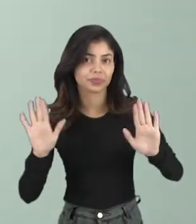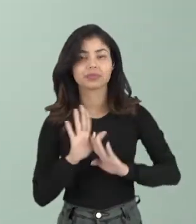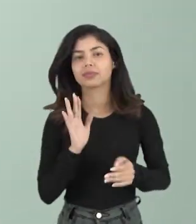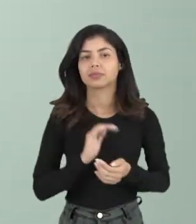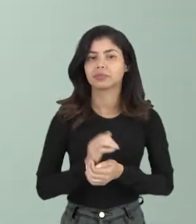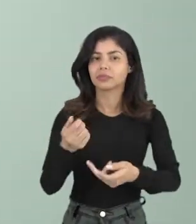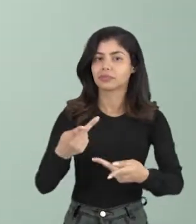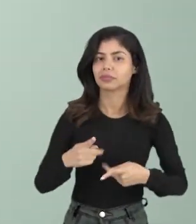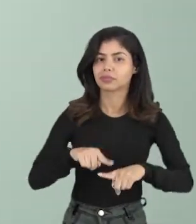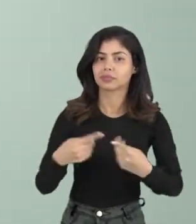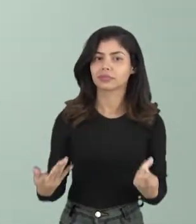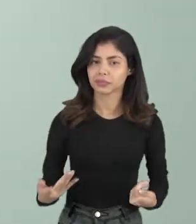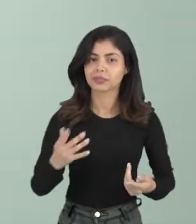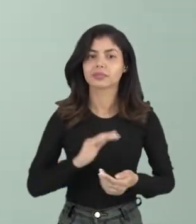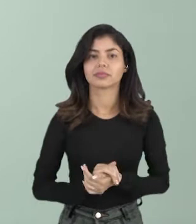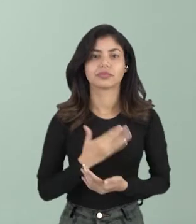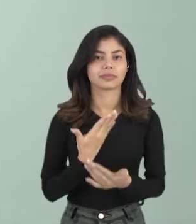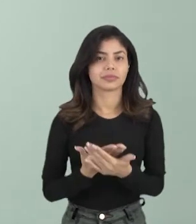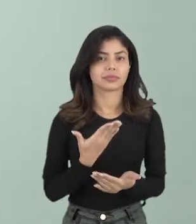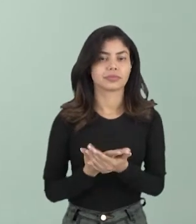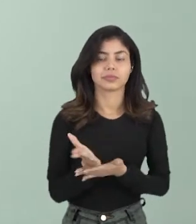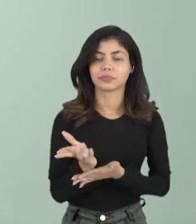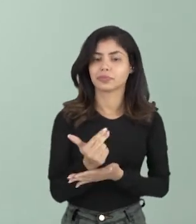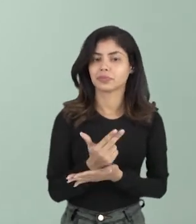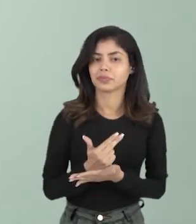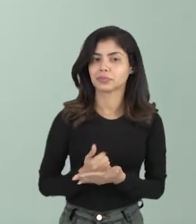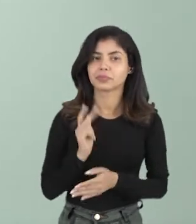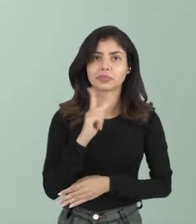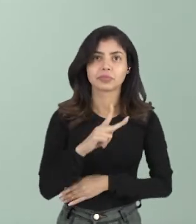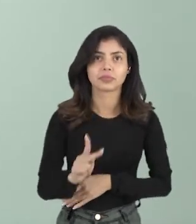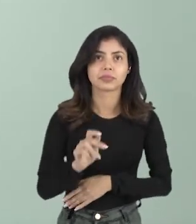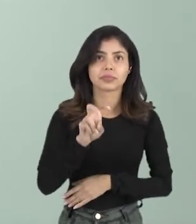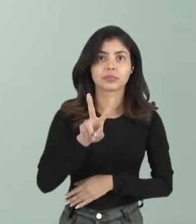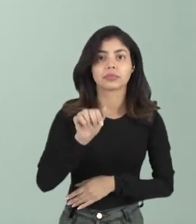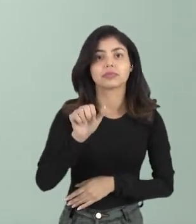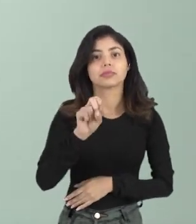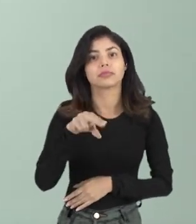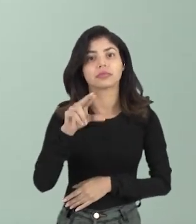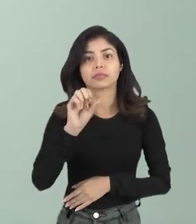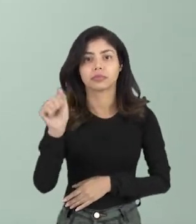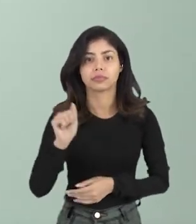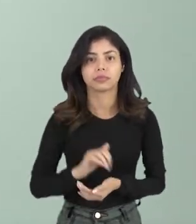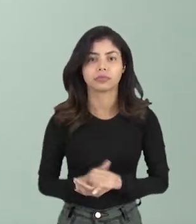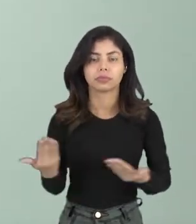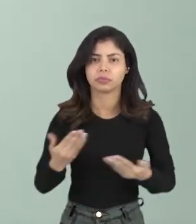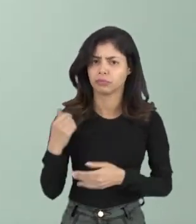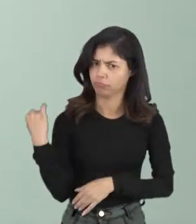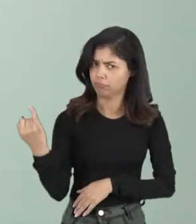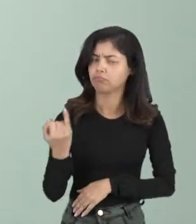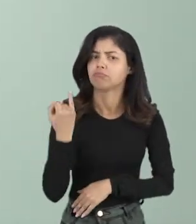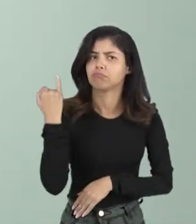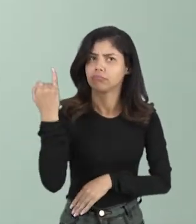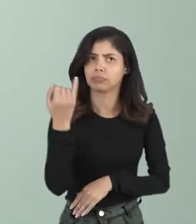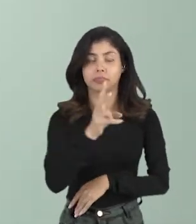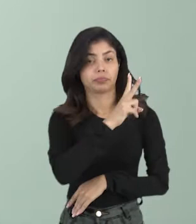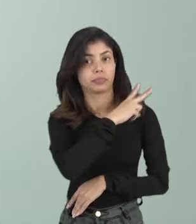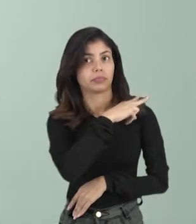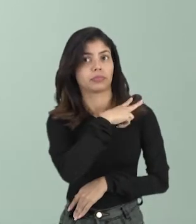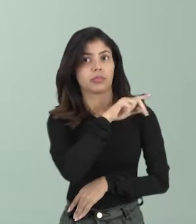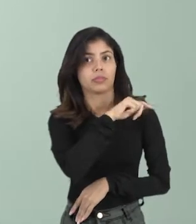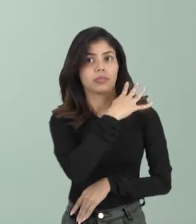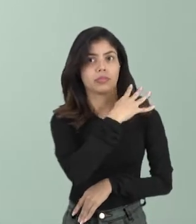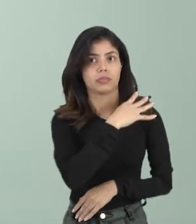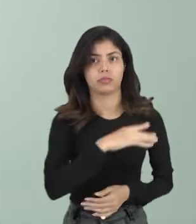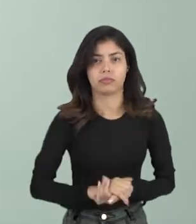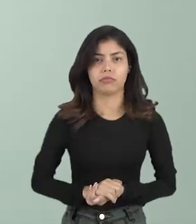Olá, seja muito bem-vindo a mais uma aula de arte. Eu sou a professora Vanessa e esta aula é específica para a segunda série